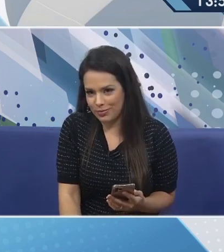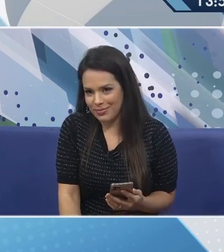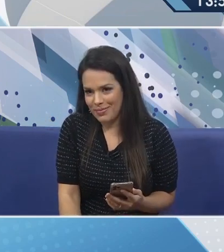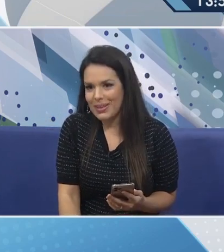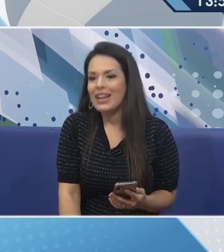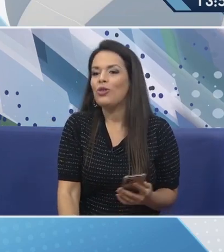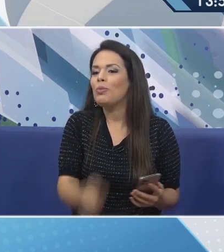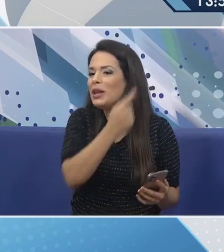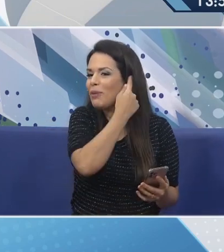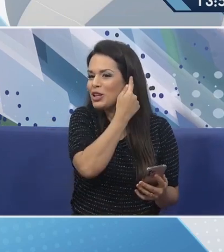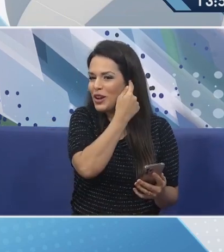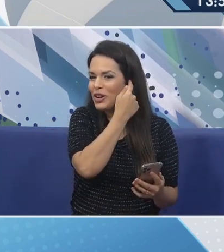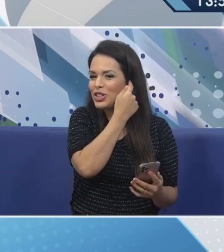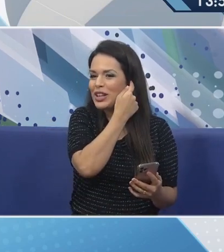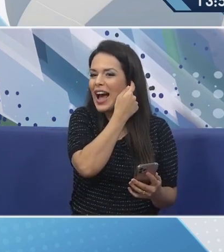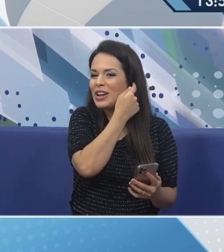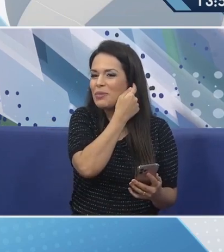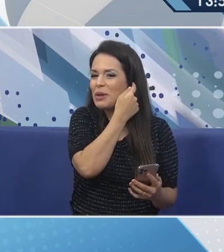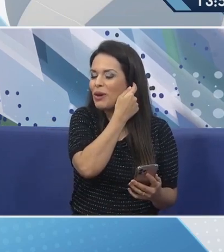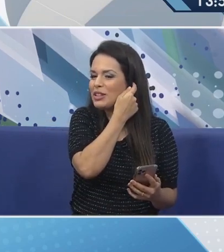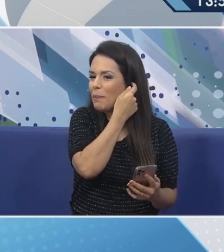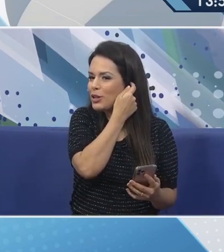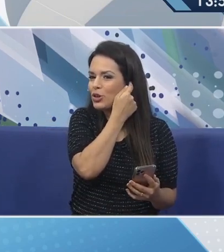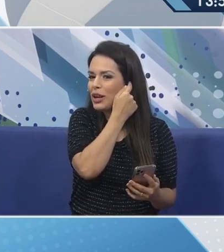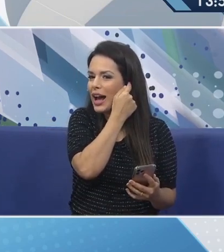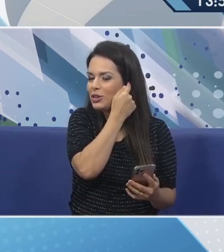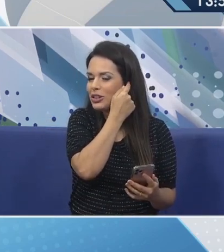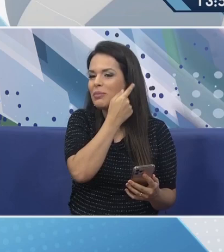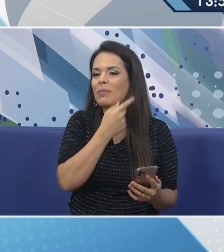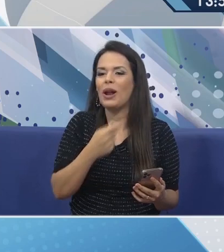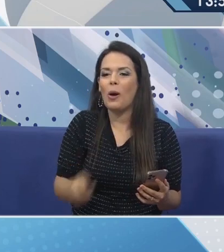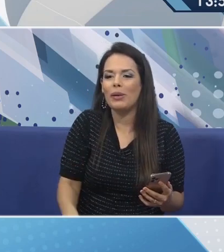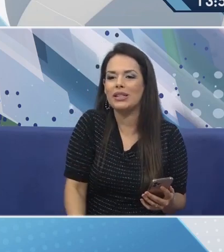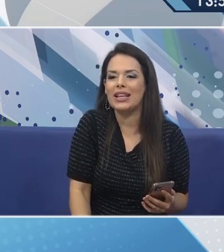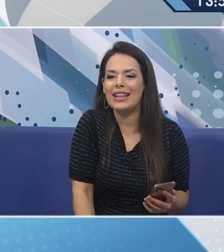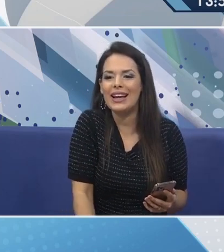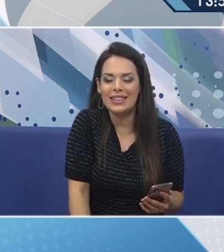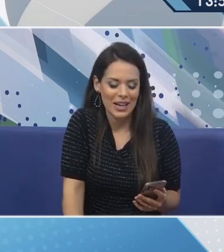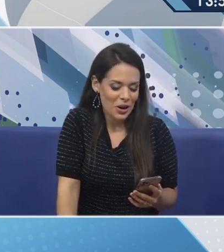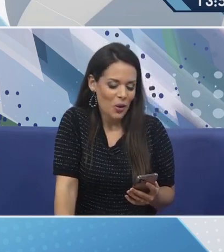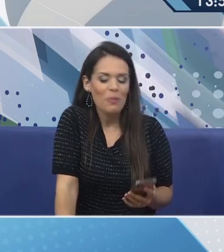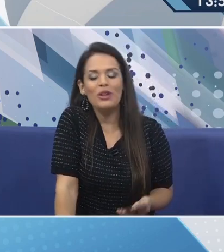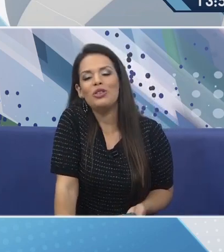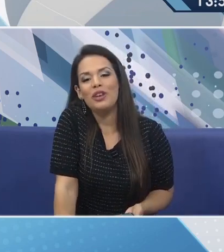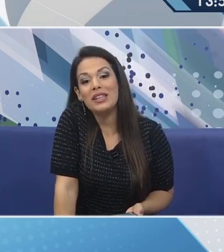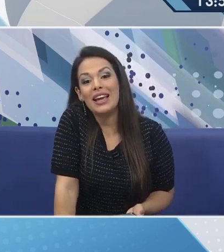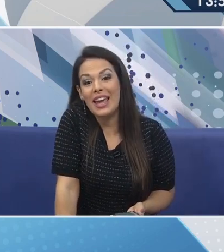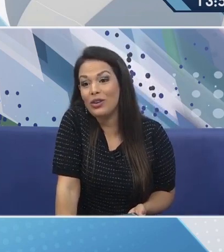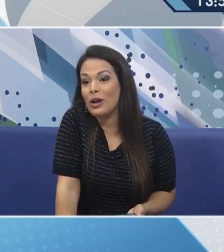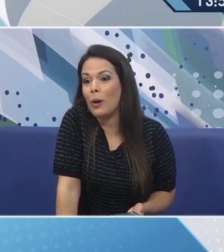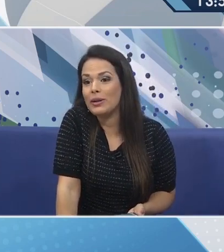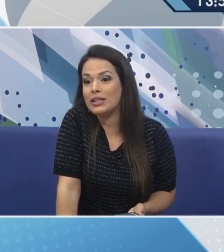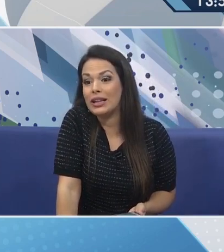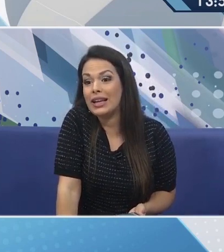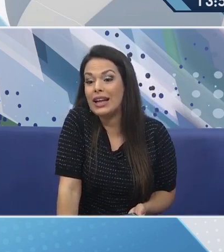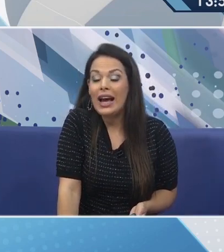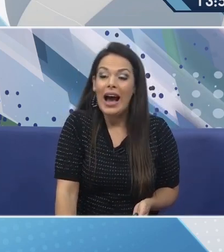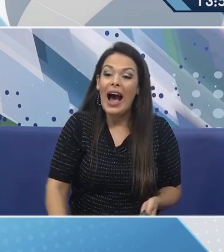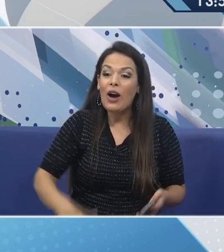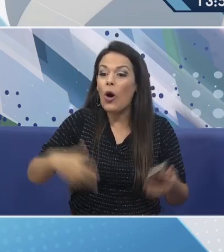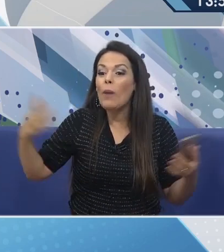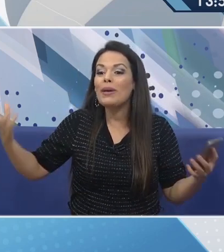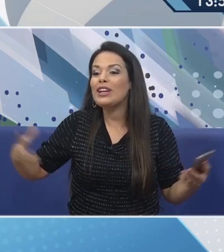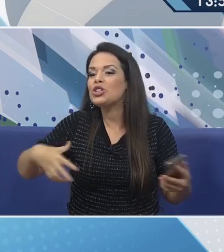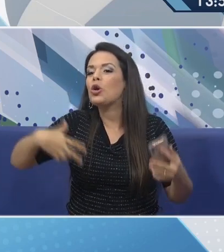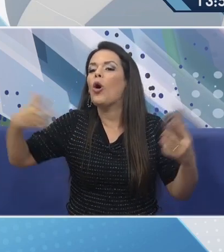Brito. O Big Boss vai gostar, que o Big Boss é um apaixonado também pela Copa de 70. O Brito, que foi zagueiro da Copa de 70,